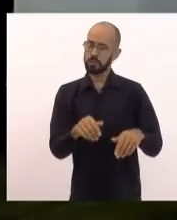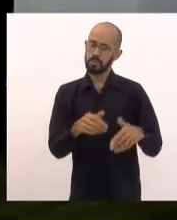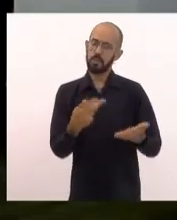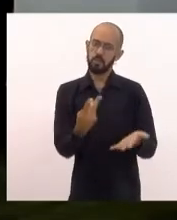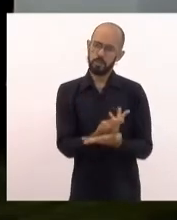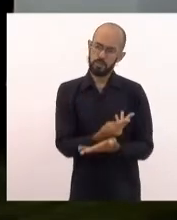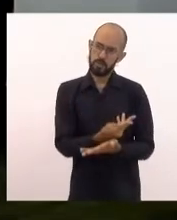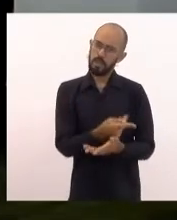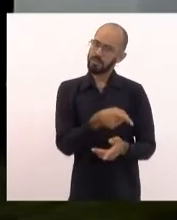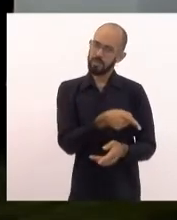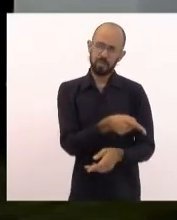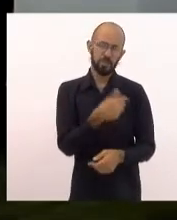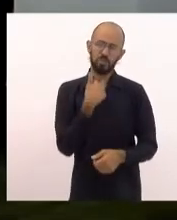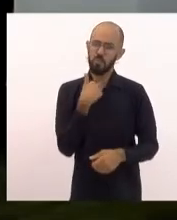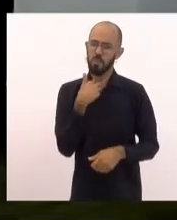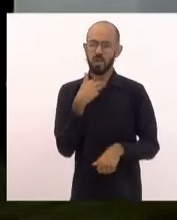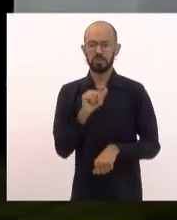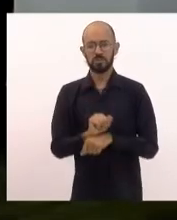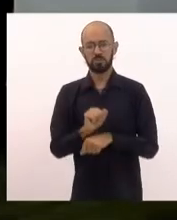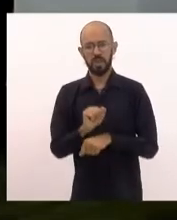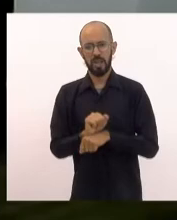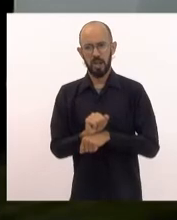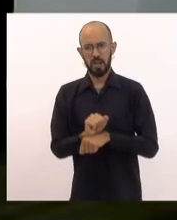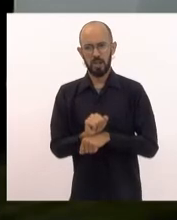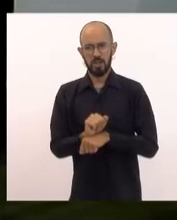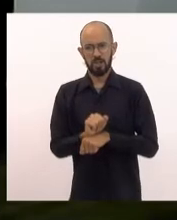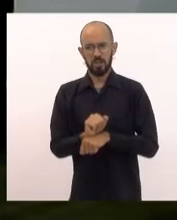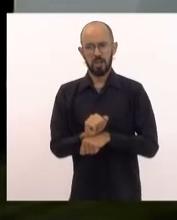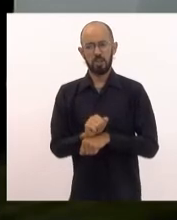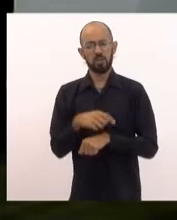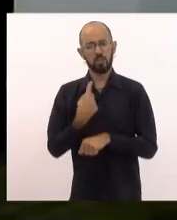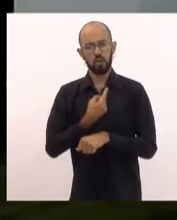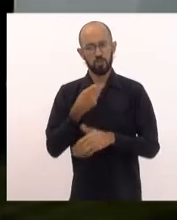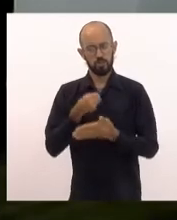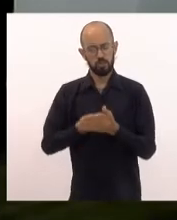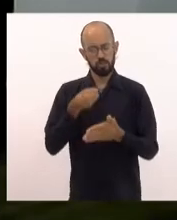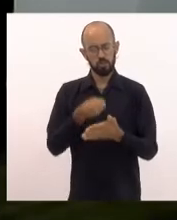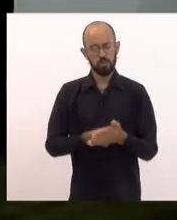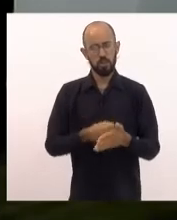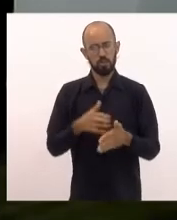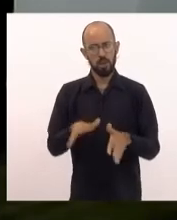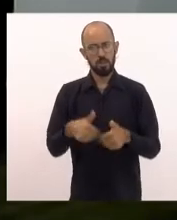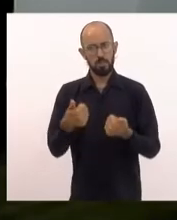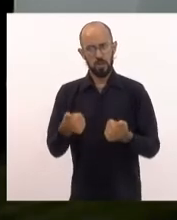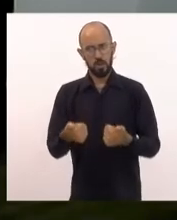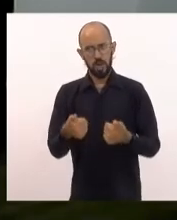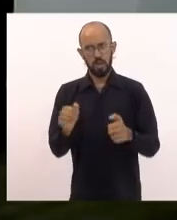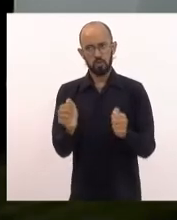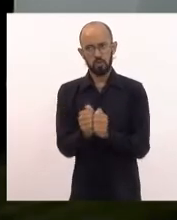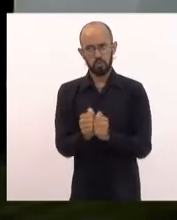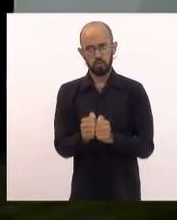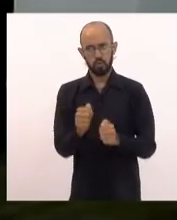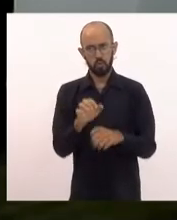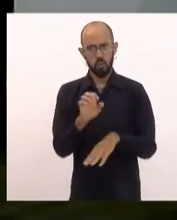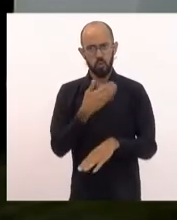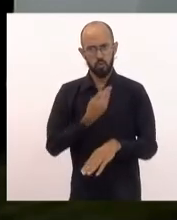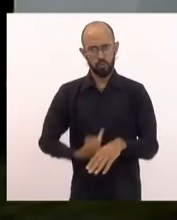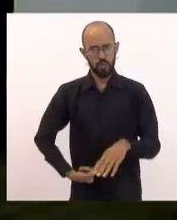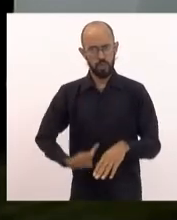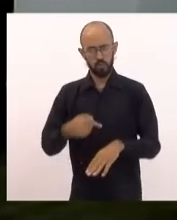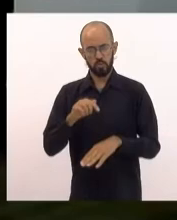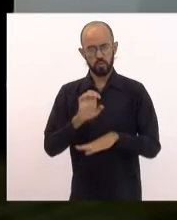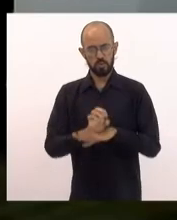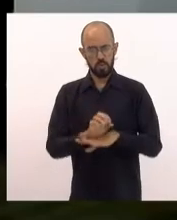não pode esperar. Então nós estamos lutando por essas melhorias, junto, através do diálogo ao governo do Estado, para que possa